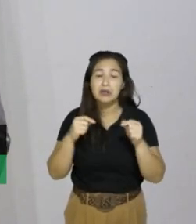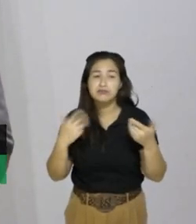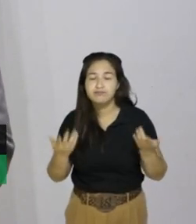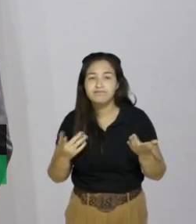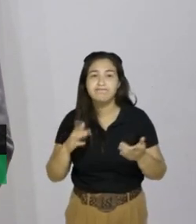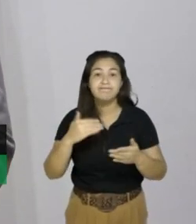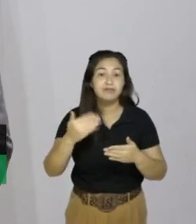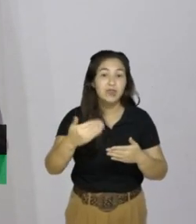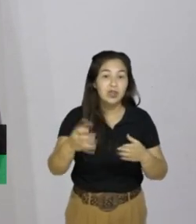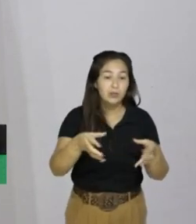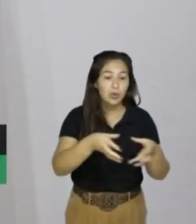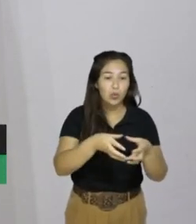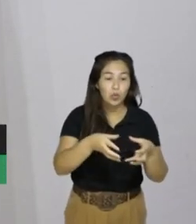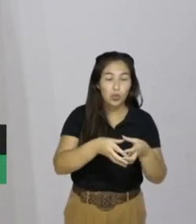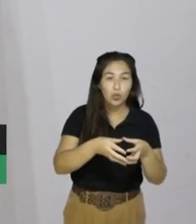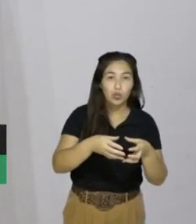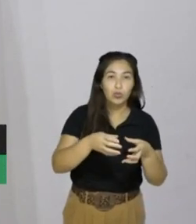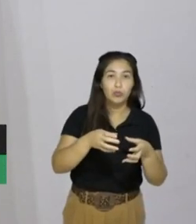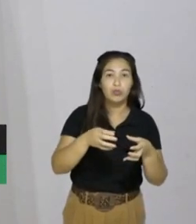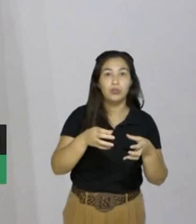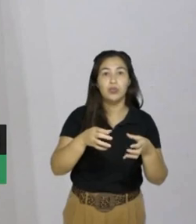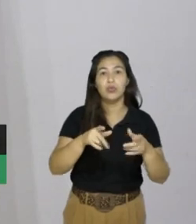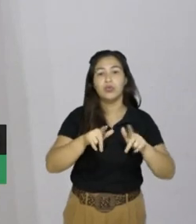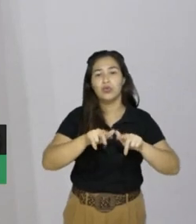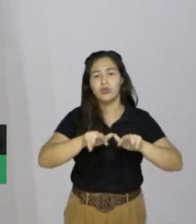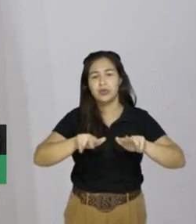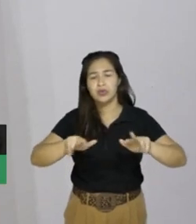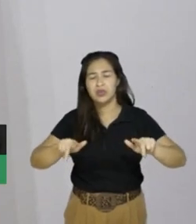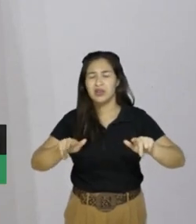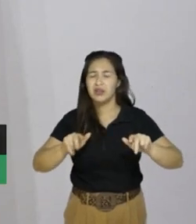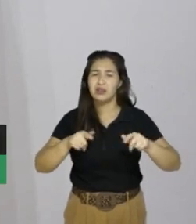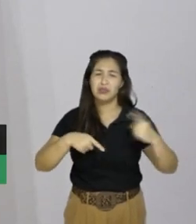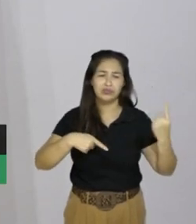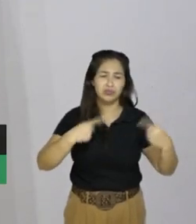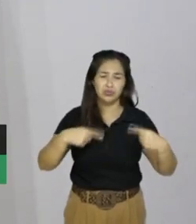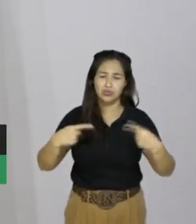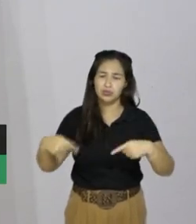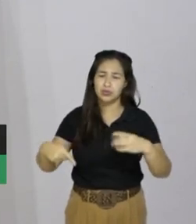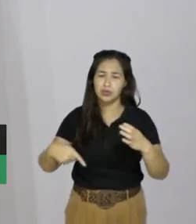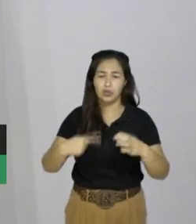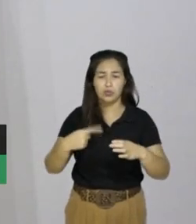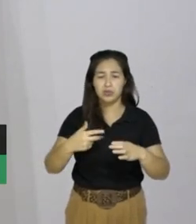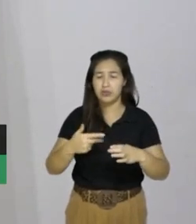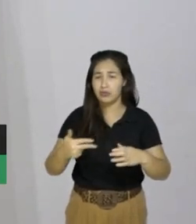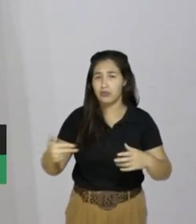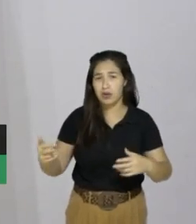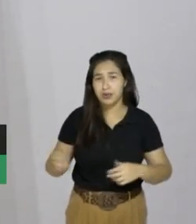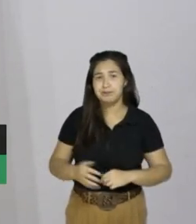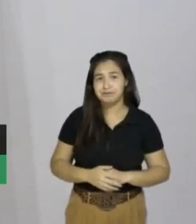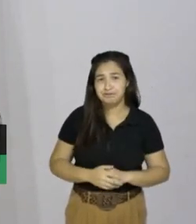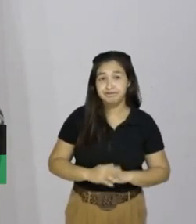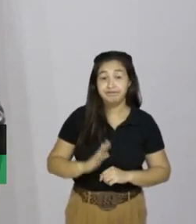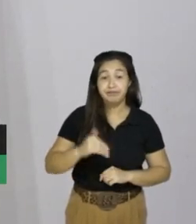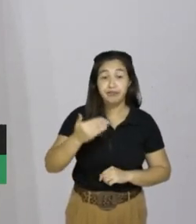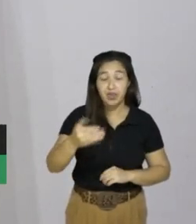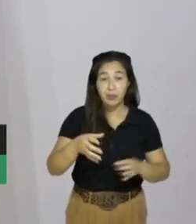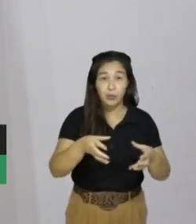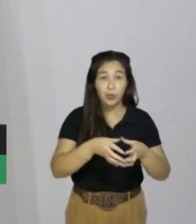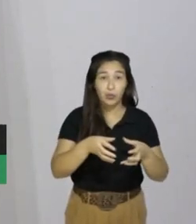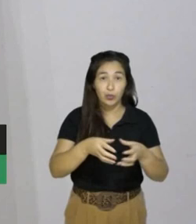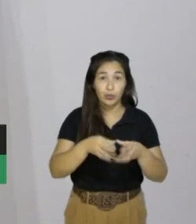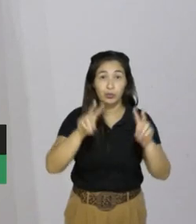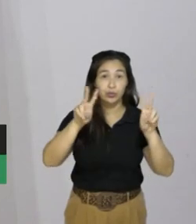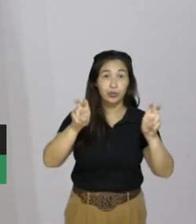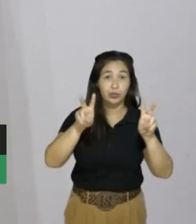comissão de novembros com Ampla discussão de uma comissão posteriormente vai para a comissão temática